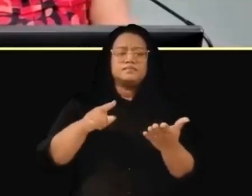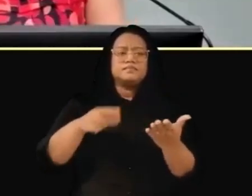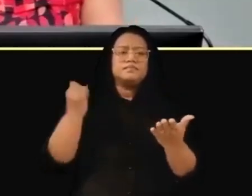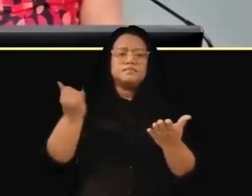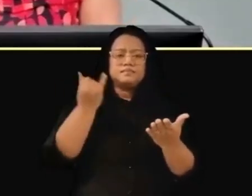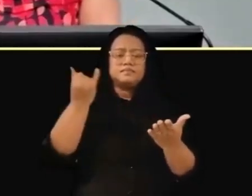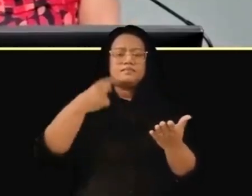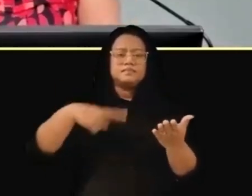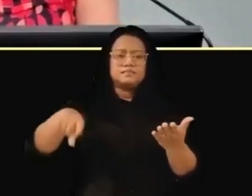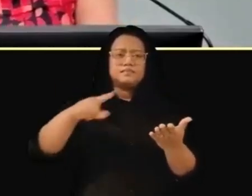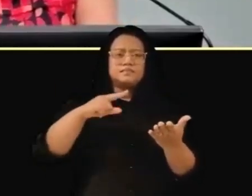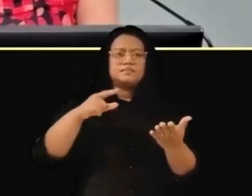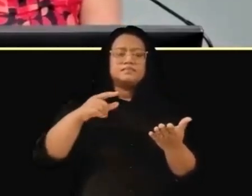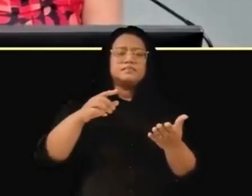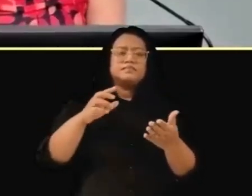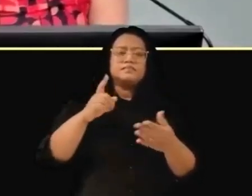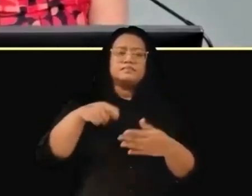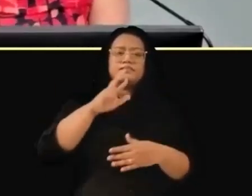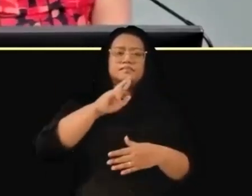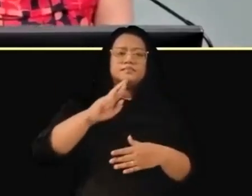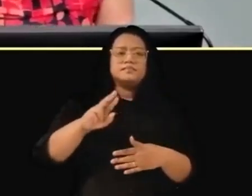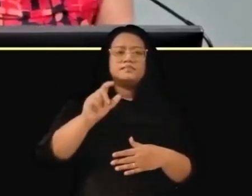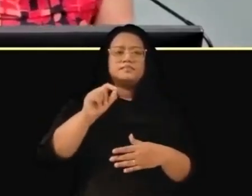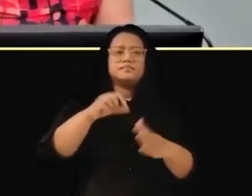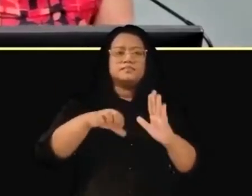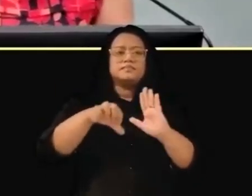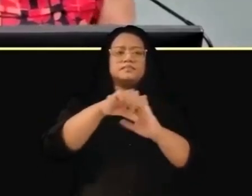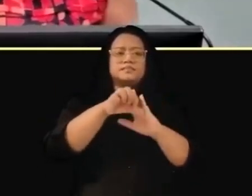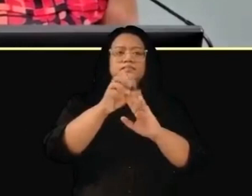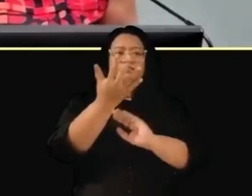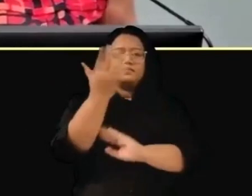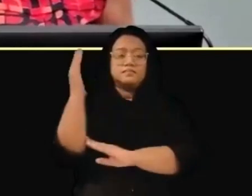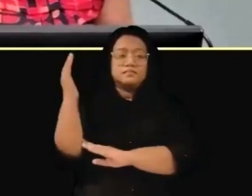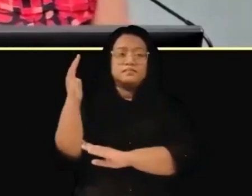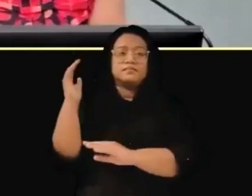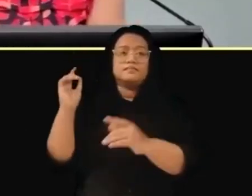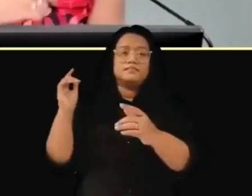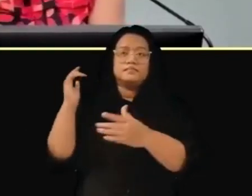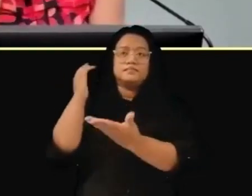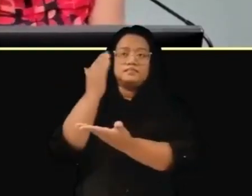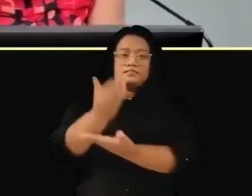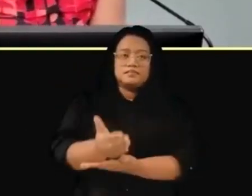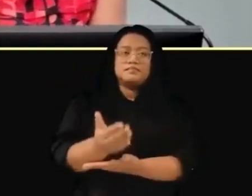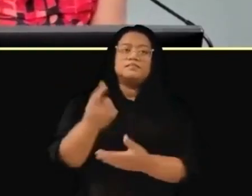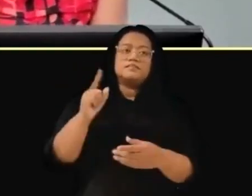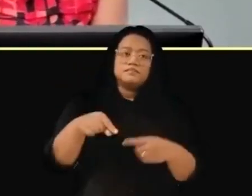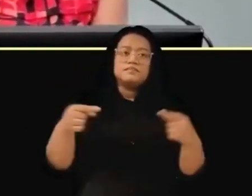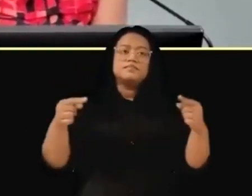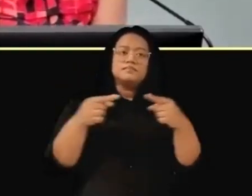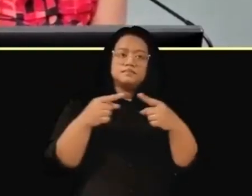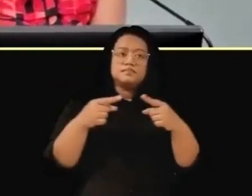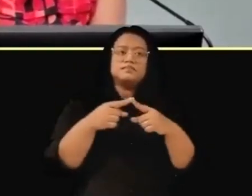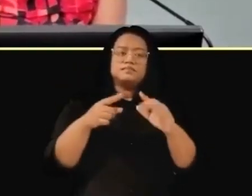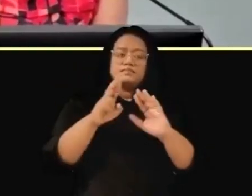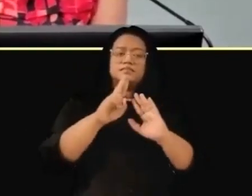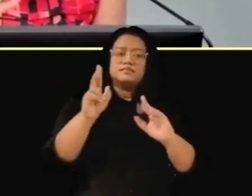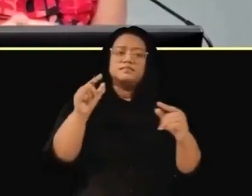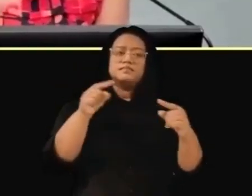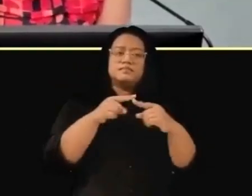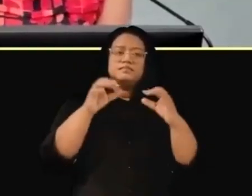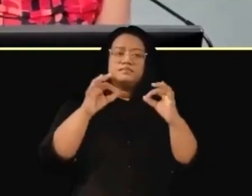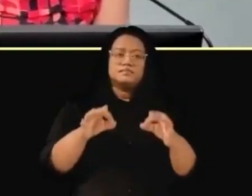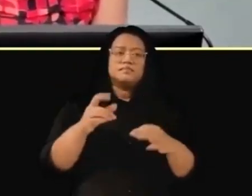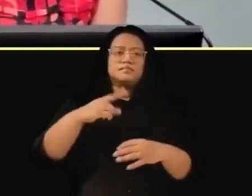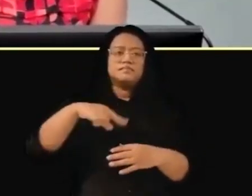falar, aliás, até respondendo, o senhor falou crime de desmatamento, sim, é crime de desmatamento. Nós temos uma vantagem agora, de novo,